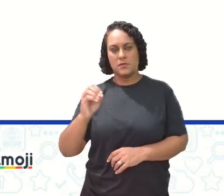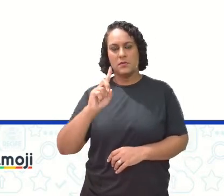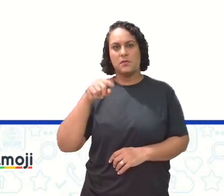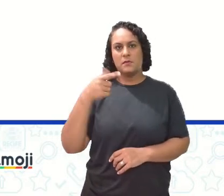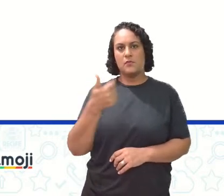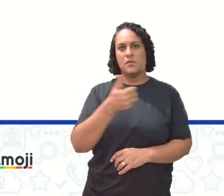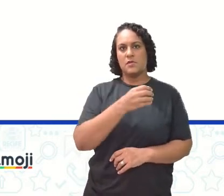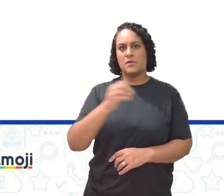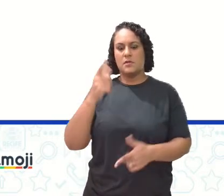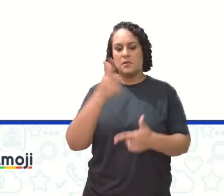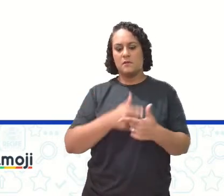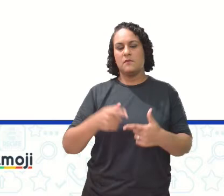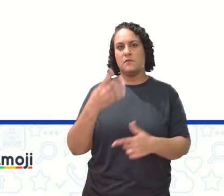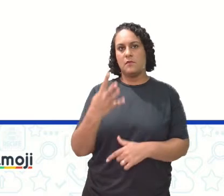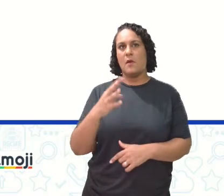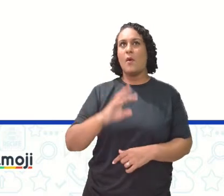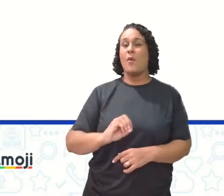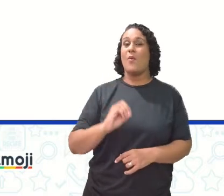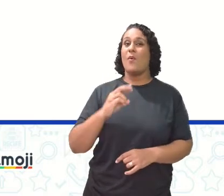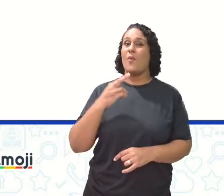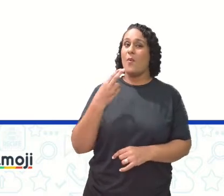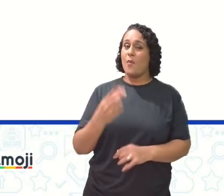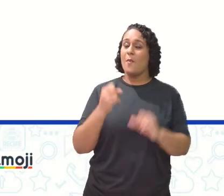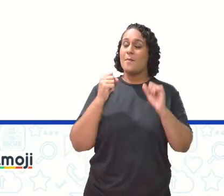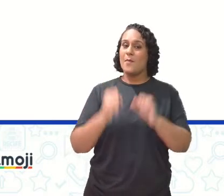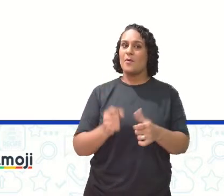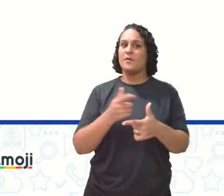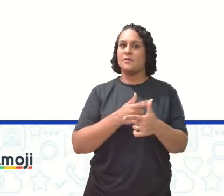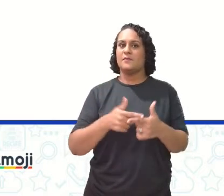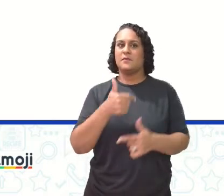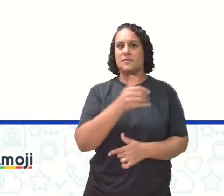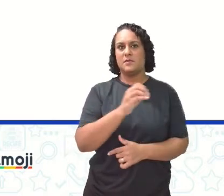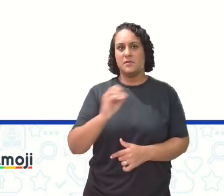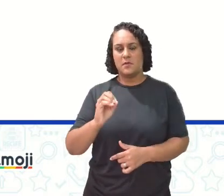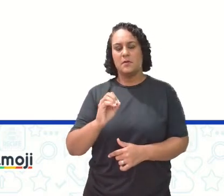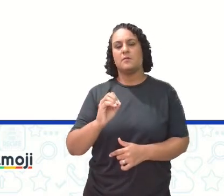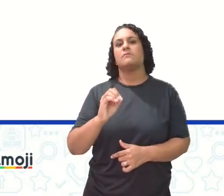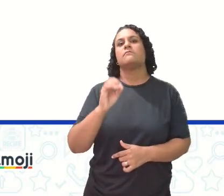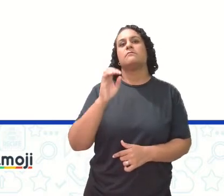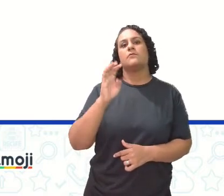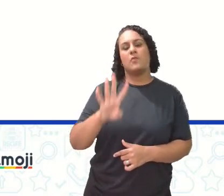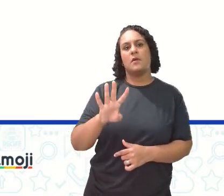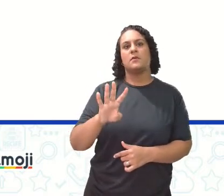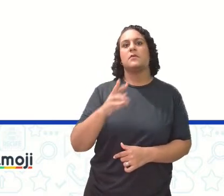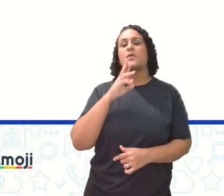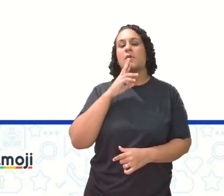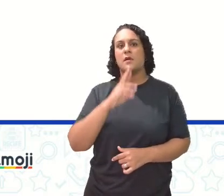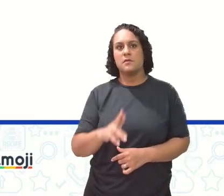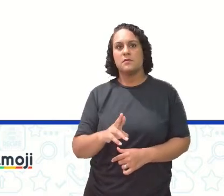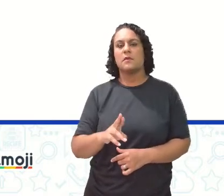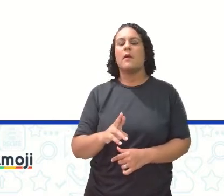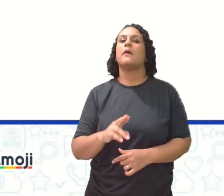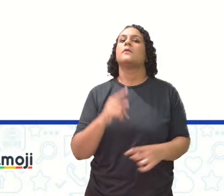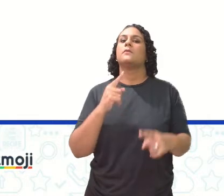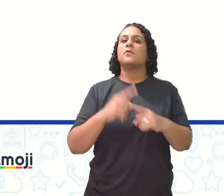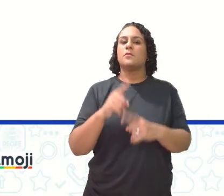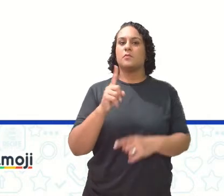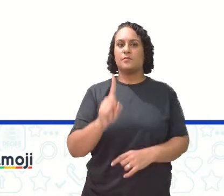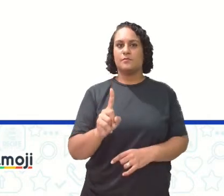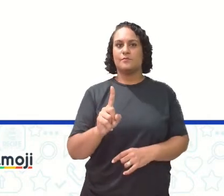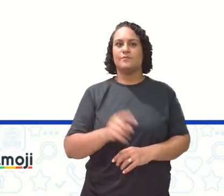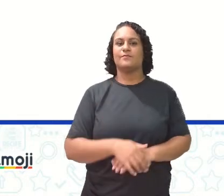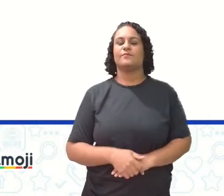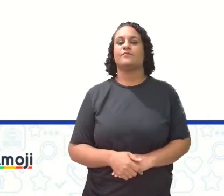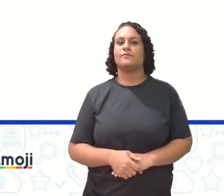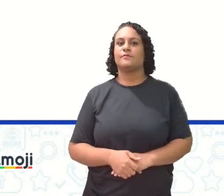dividir por 4. Ou eu posso dividir o 100 por 4 e o resultado dessa divisão eu multiplico pelo 1,